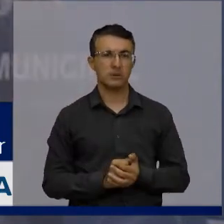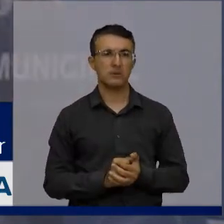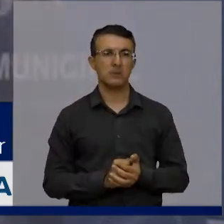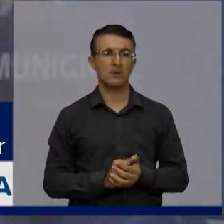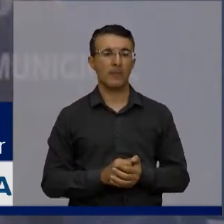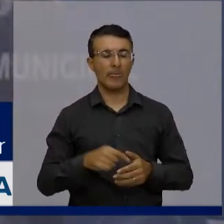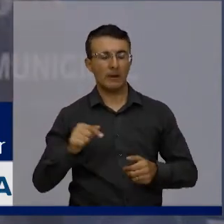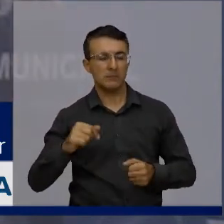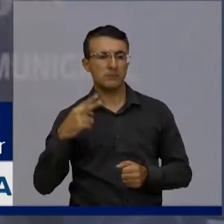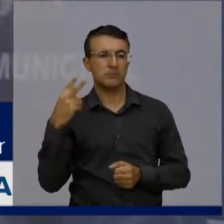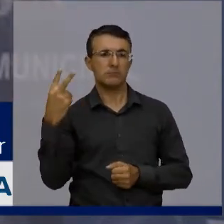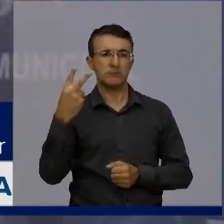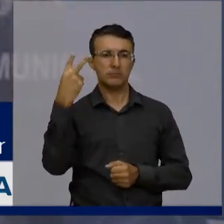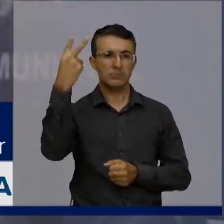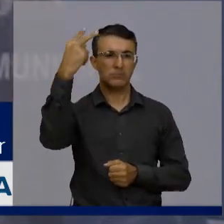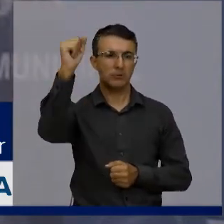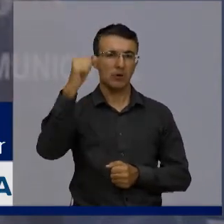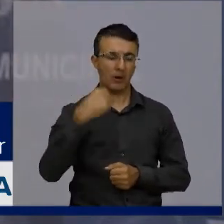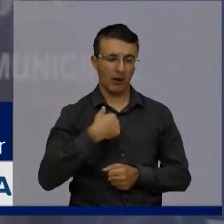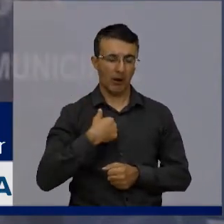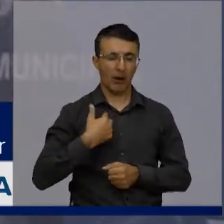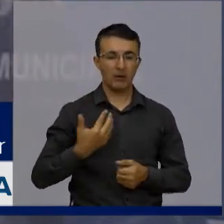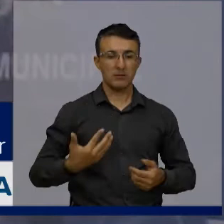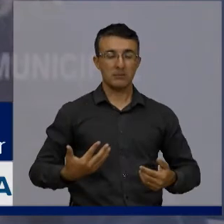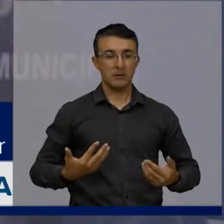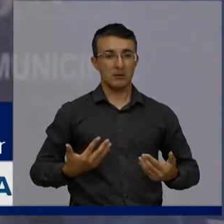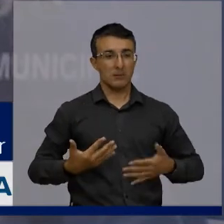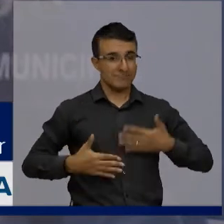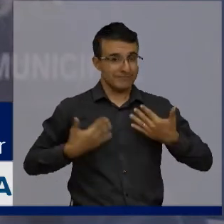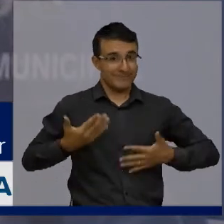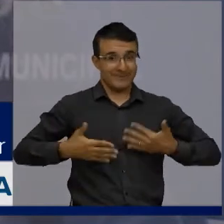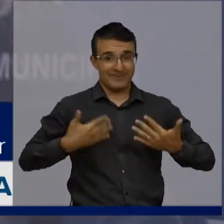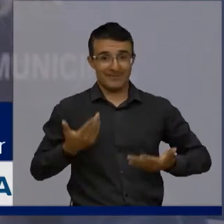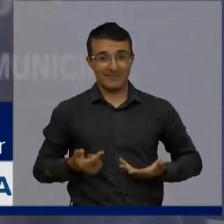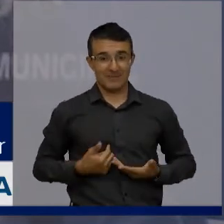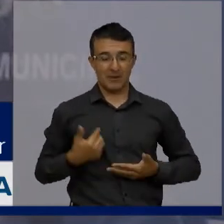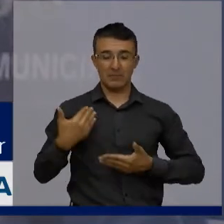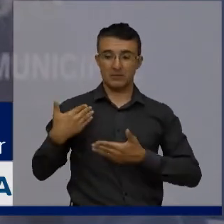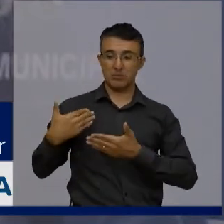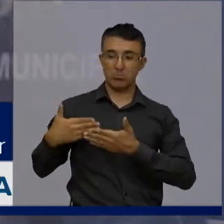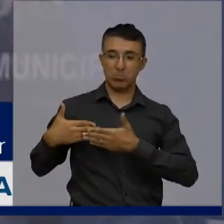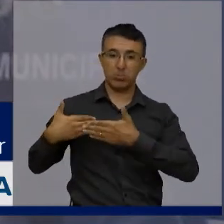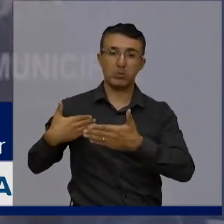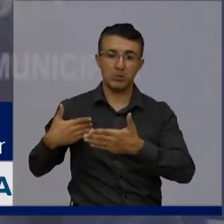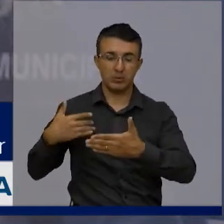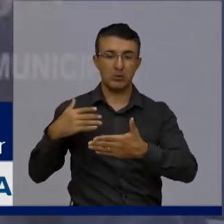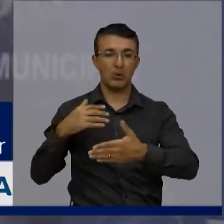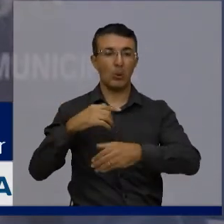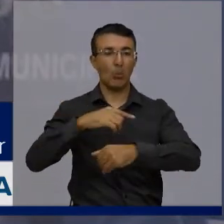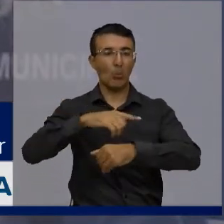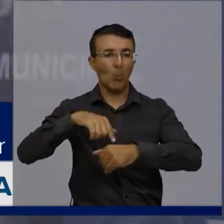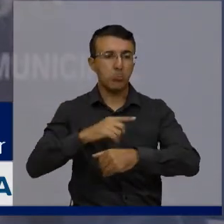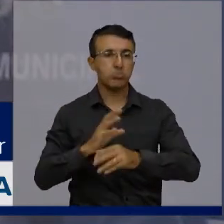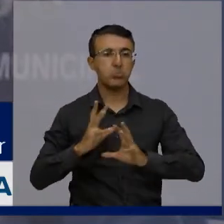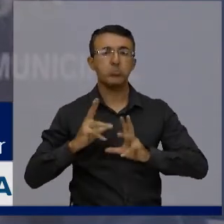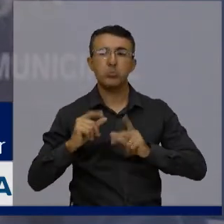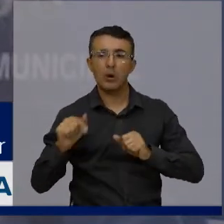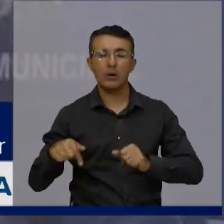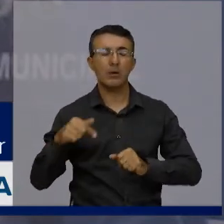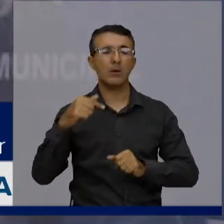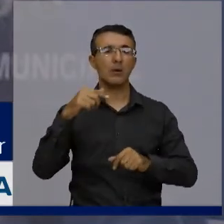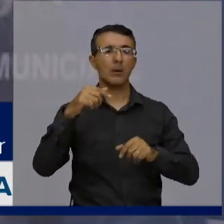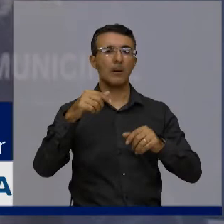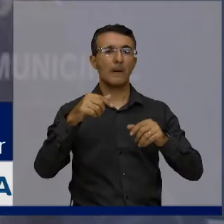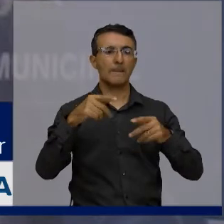particularmente um dos assuntos que me deixou mais feliz nesse tempo todo na Câmara Municipal, e que possam vir outras conquistas com a